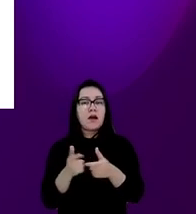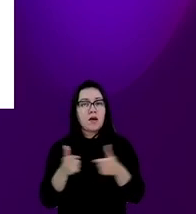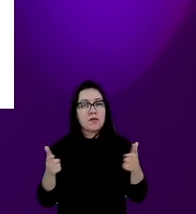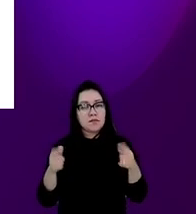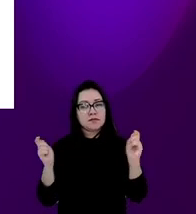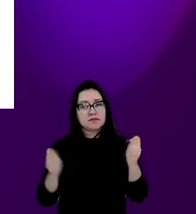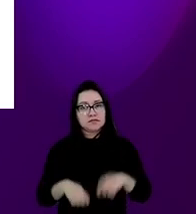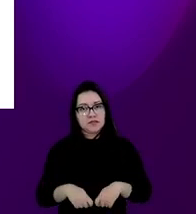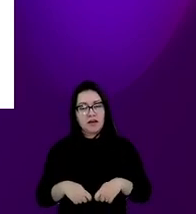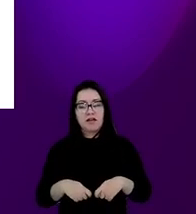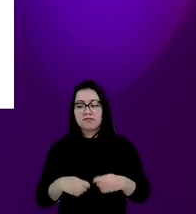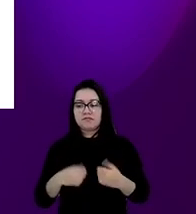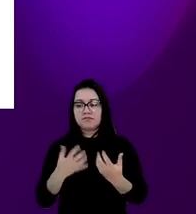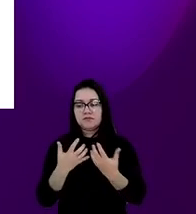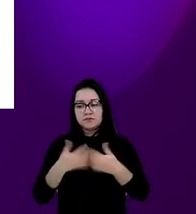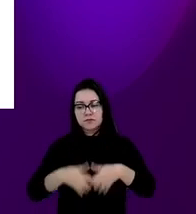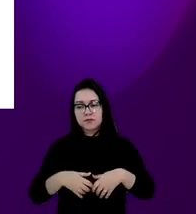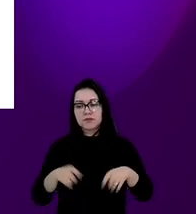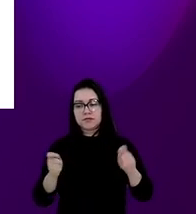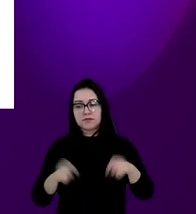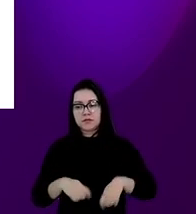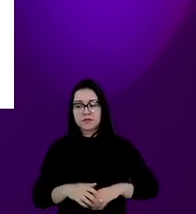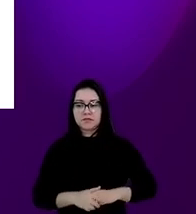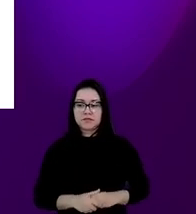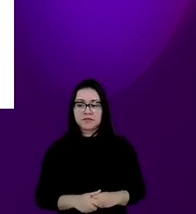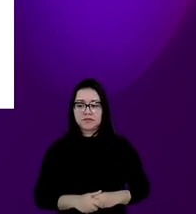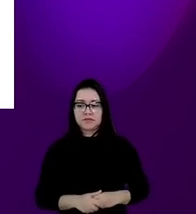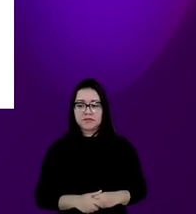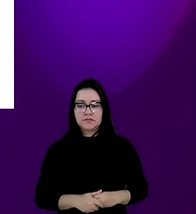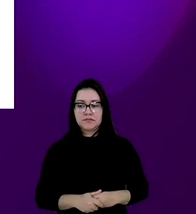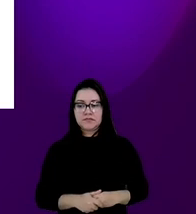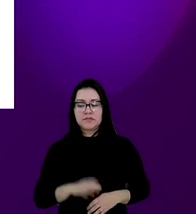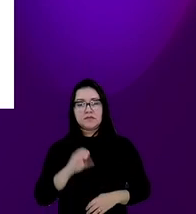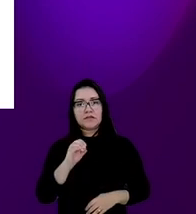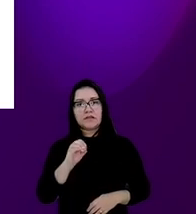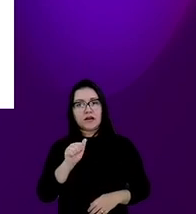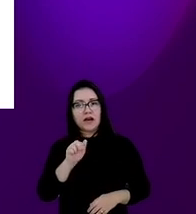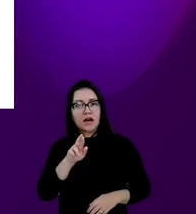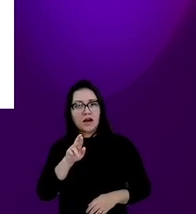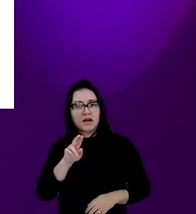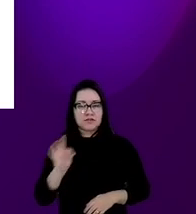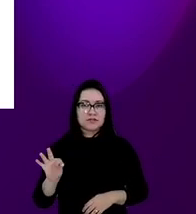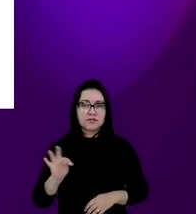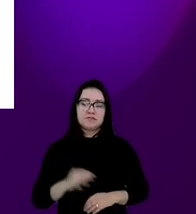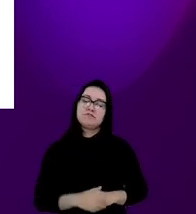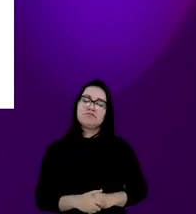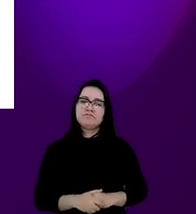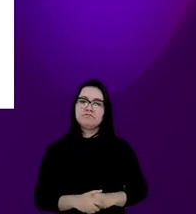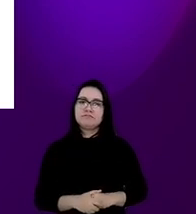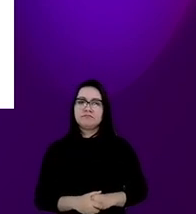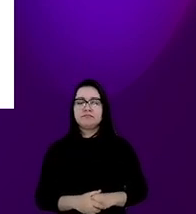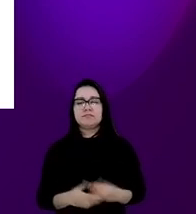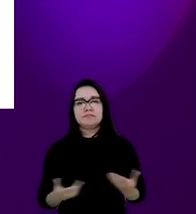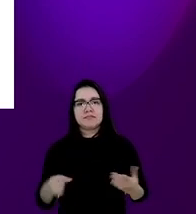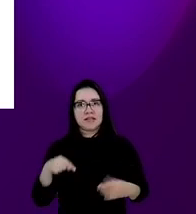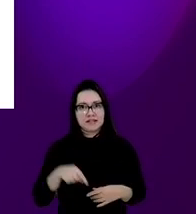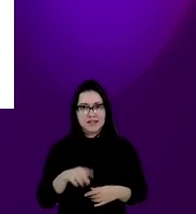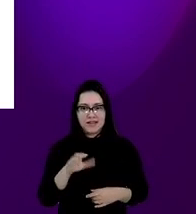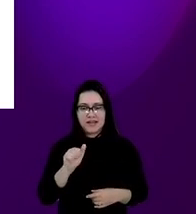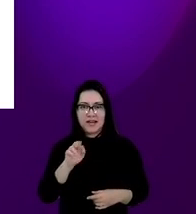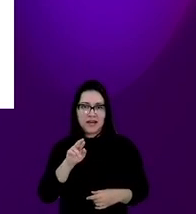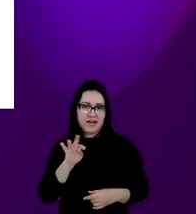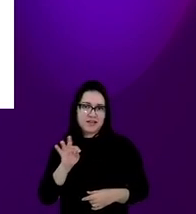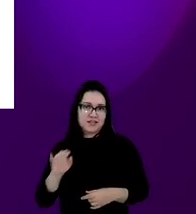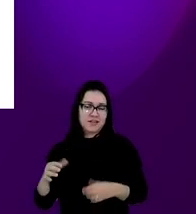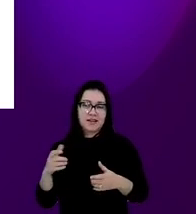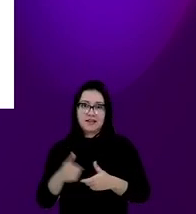antitumoral do CAR-T. Por exemplo, nas situações de leucemia linfocítica crônica, que ainda nós não temos CAR-T liberado, hoje nós